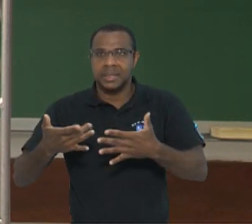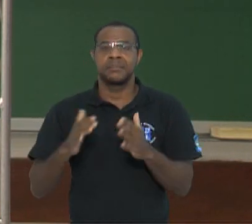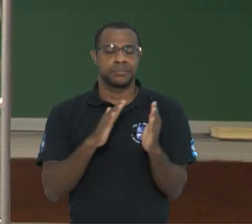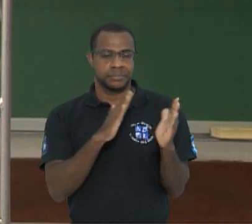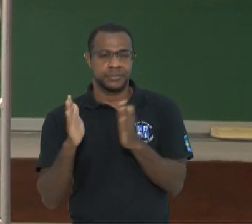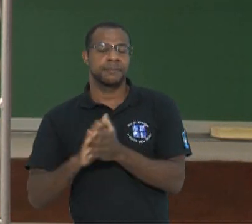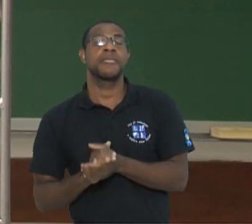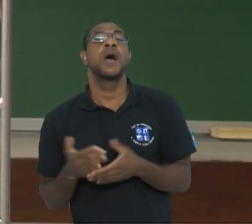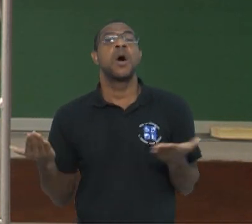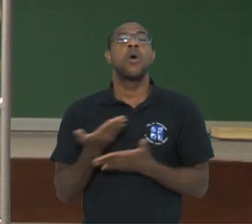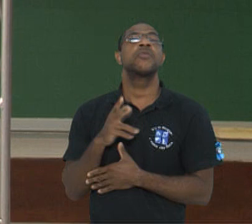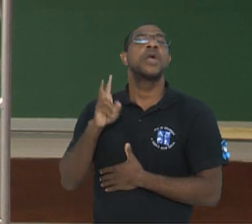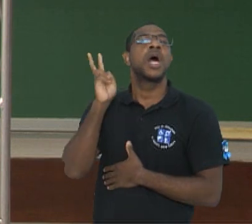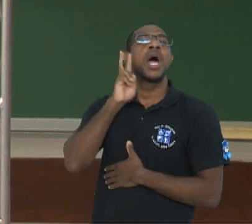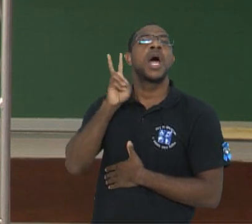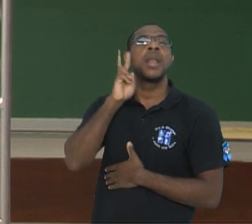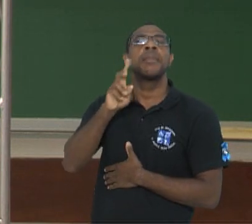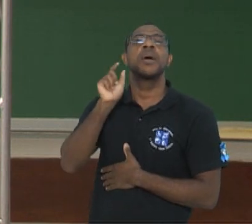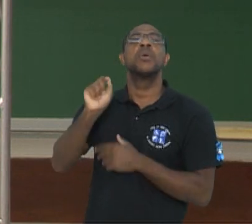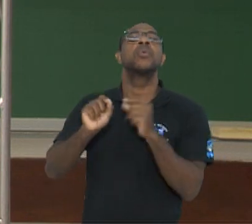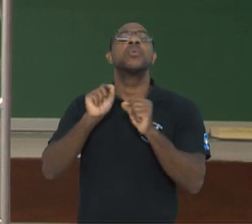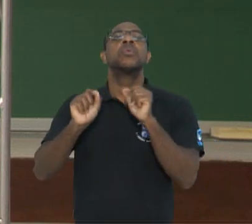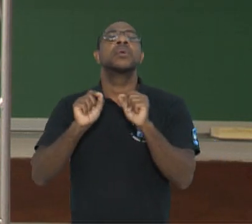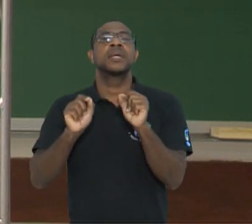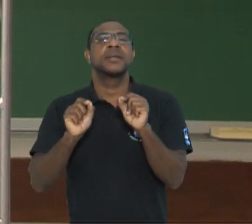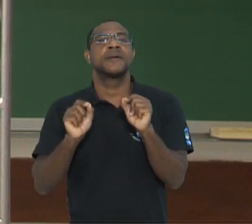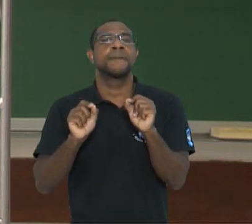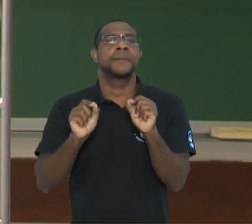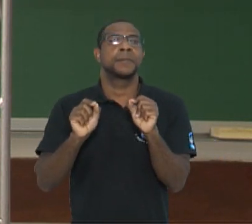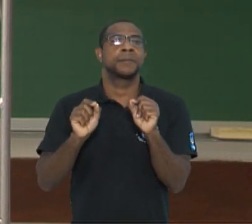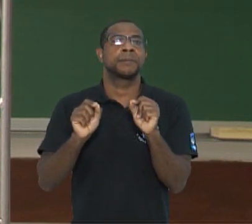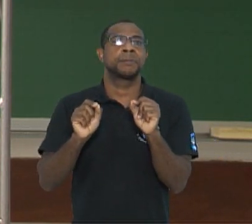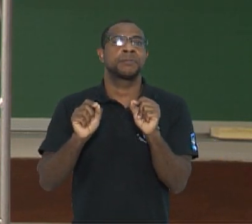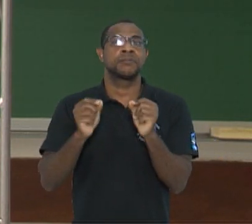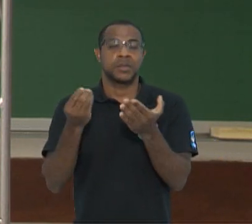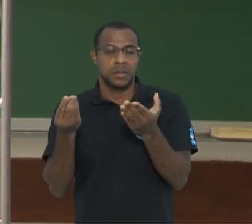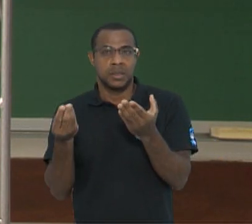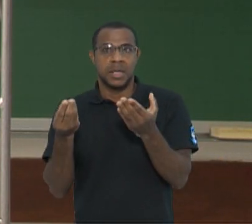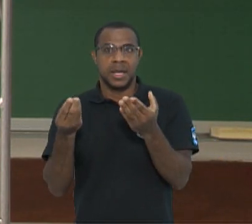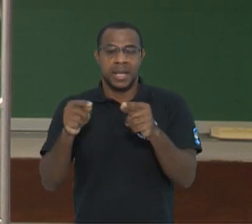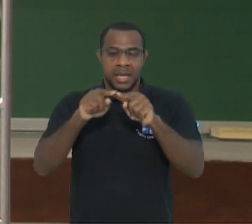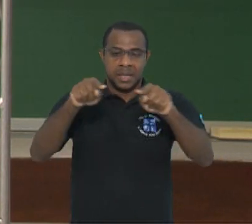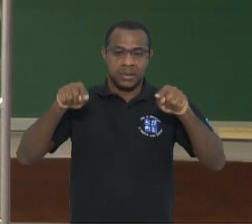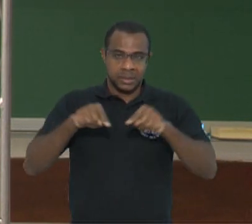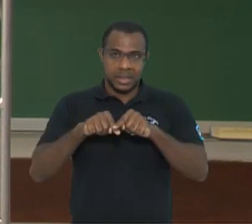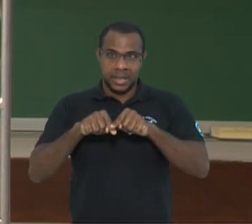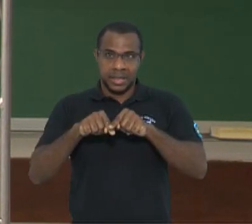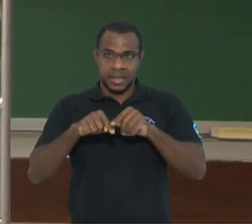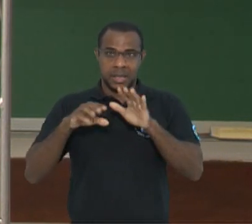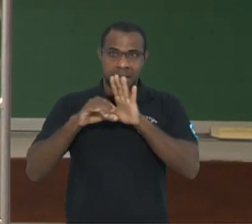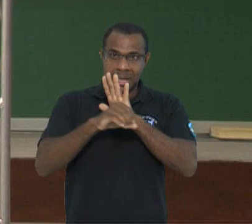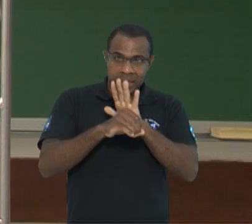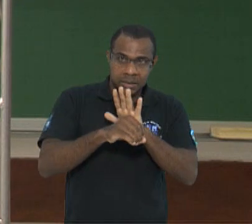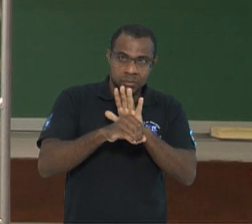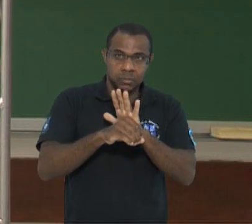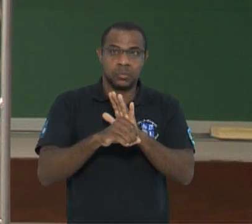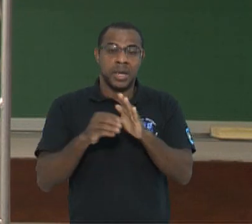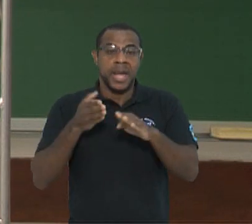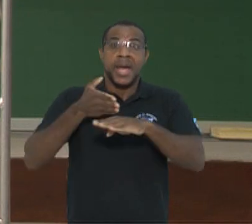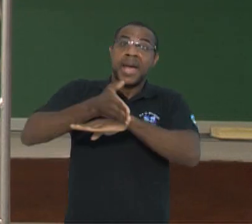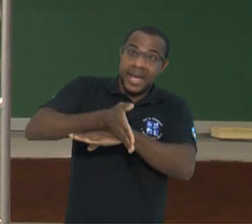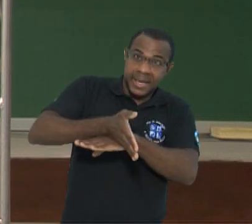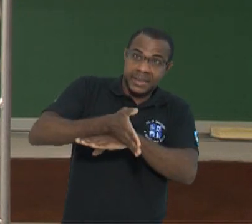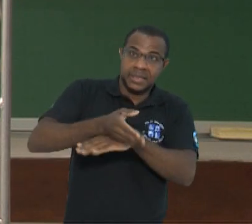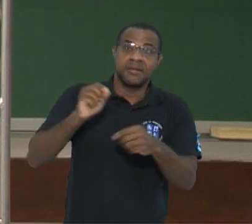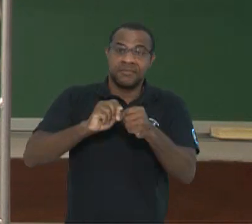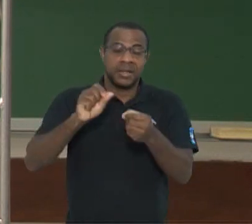vocês devem, por favor, acessar o CLES e registrar a sua presença por meio da resolução da atividade